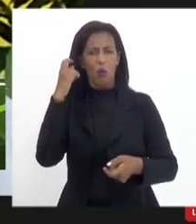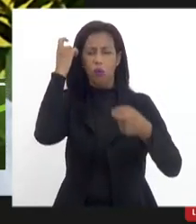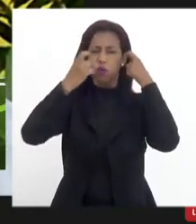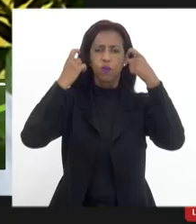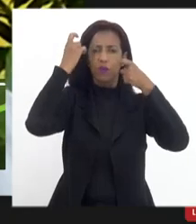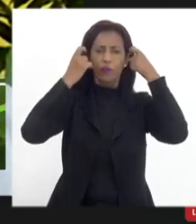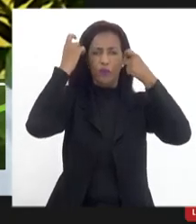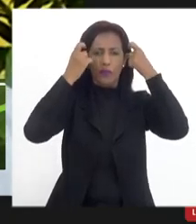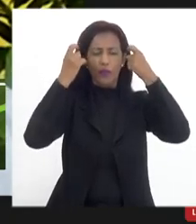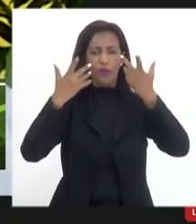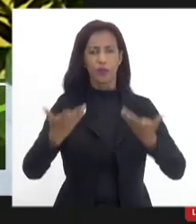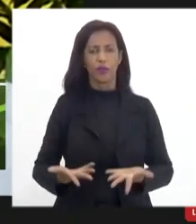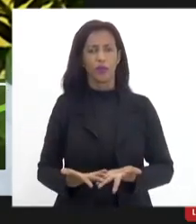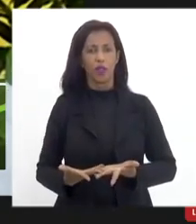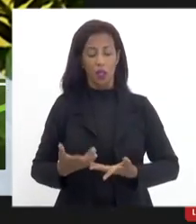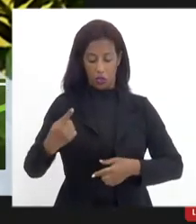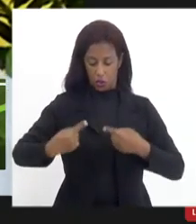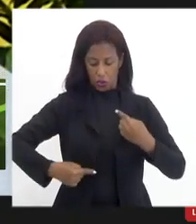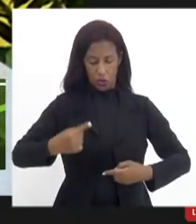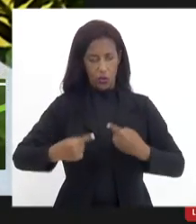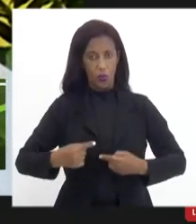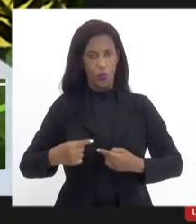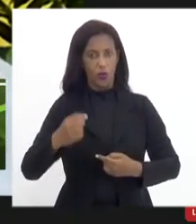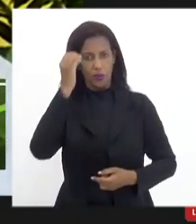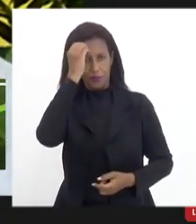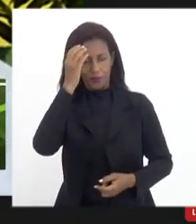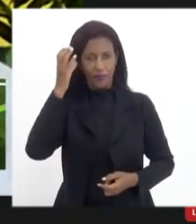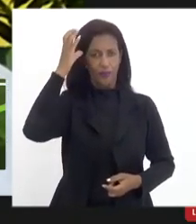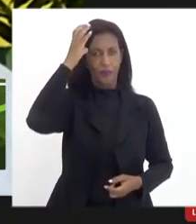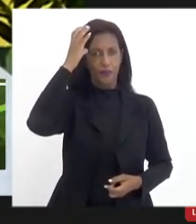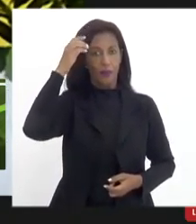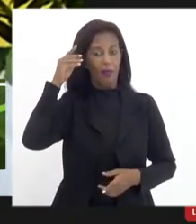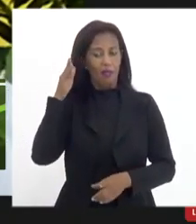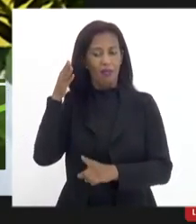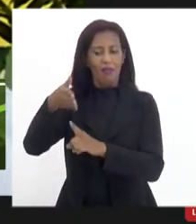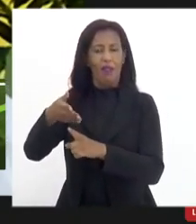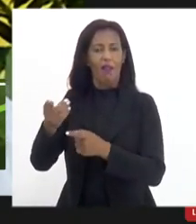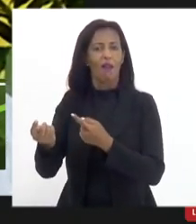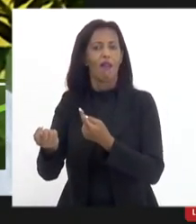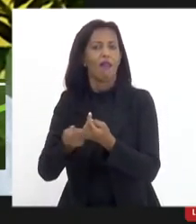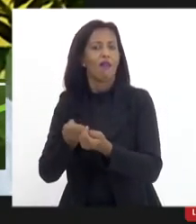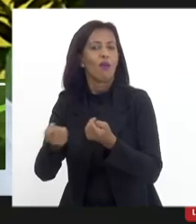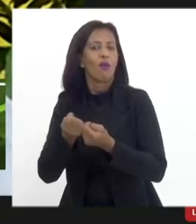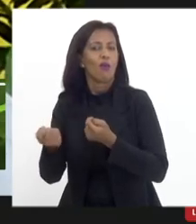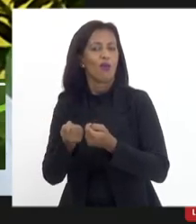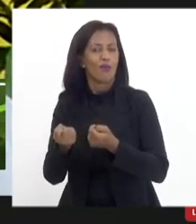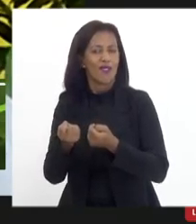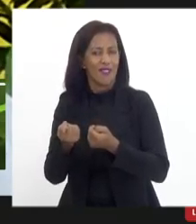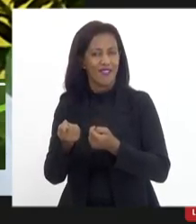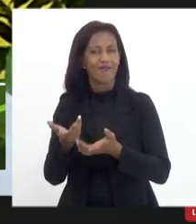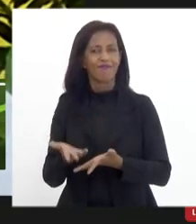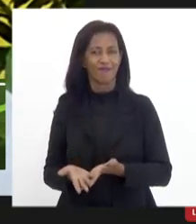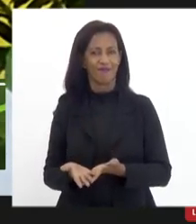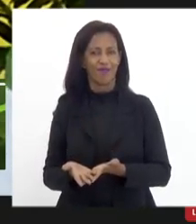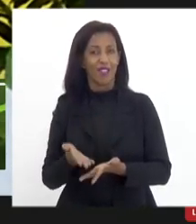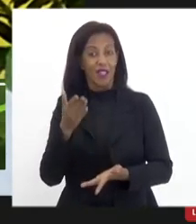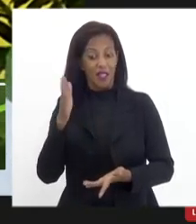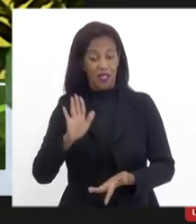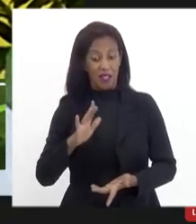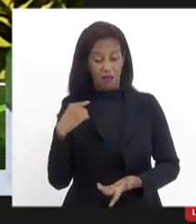discussão de política de cultura no ponto de vista da economia criativa. E aí nós temos que ter